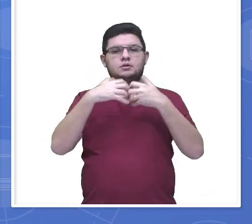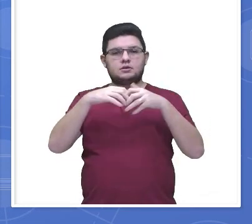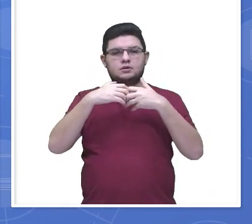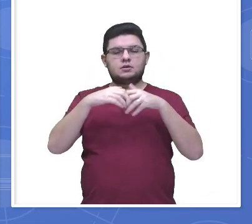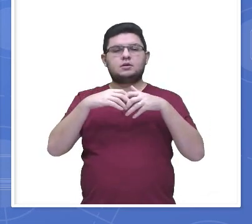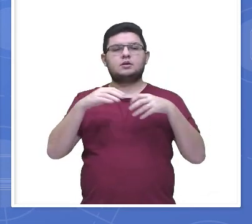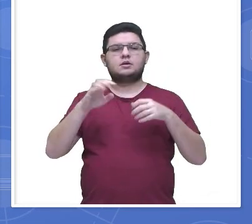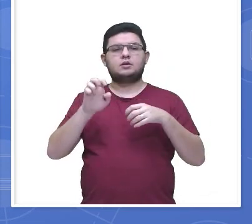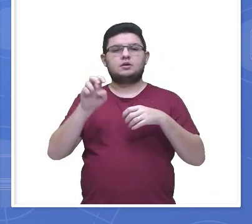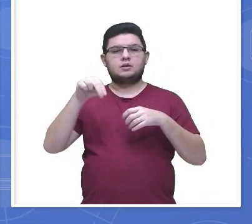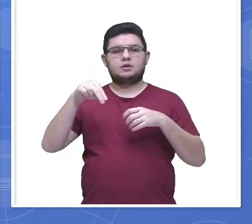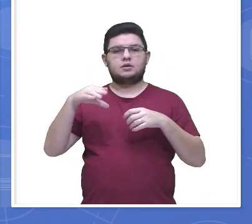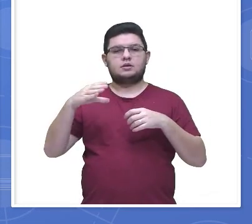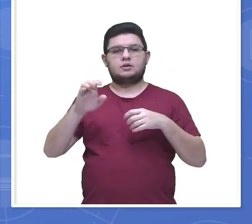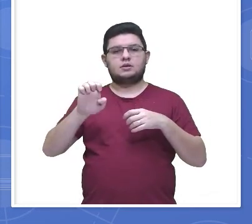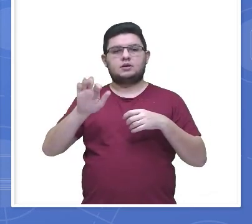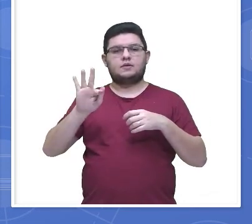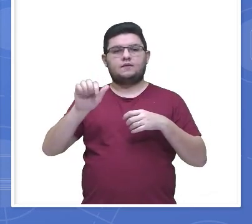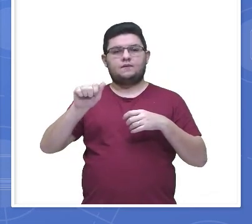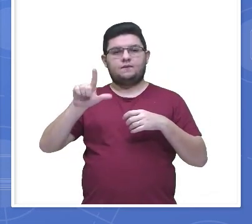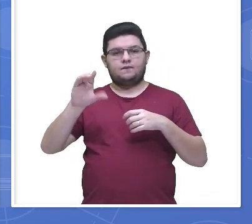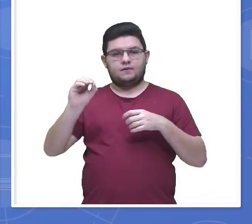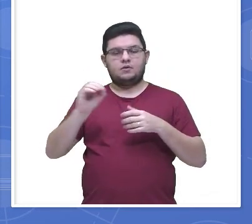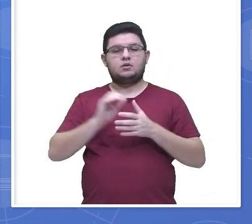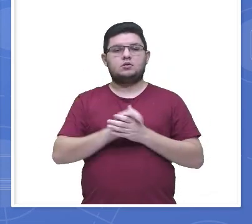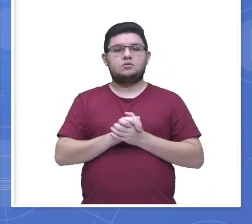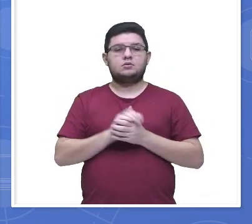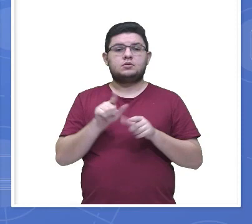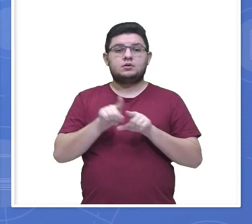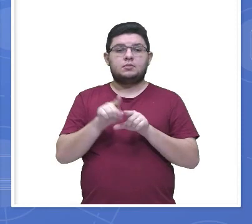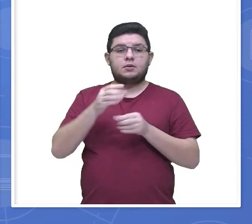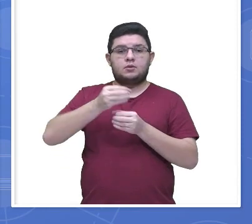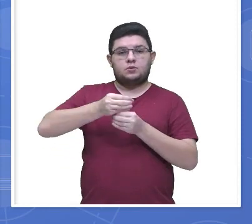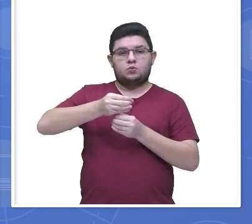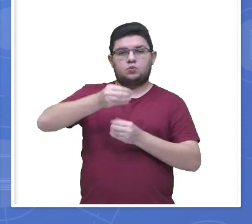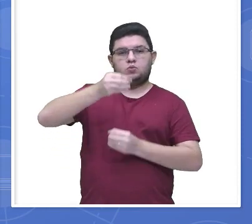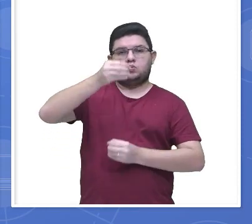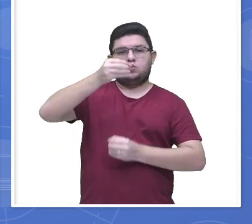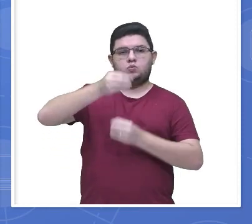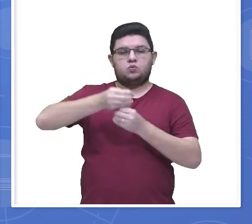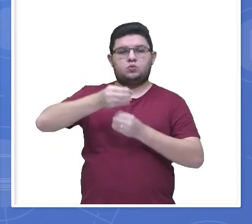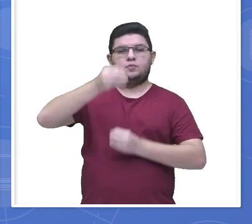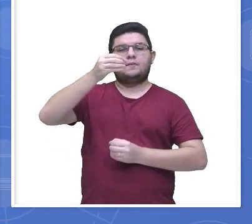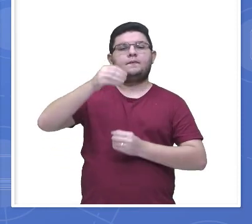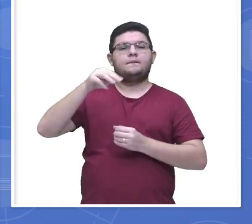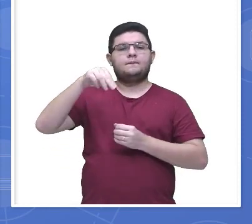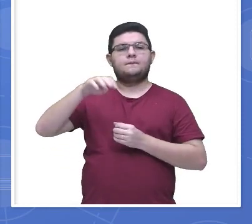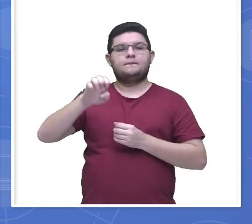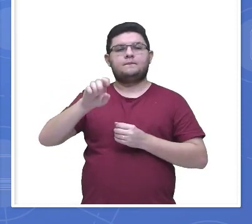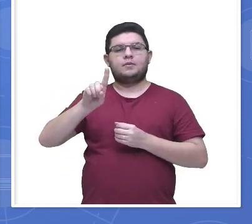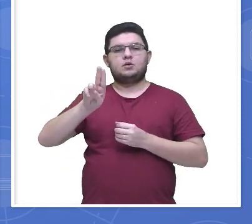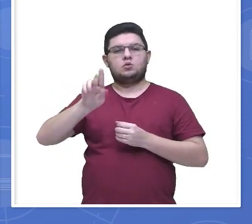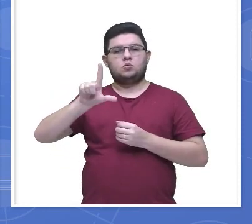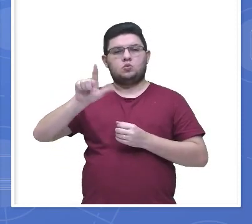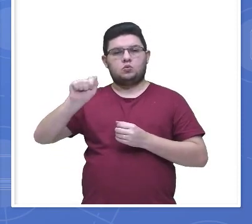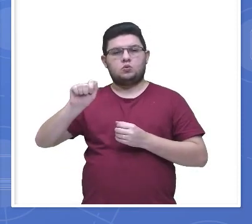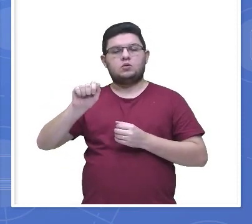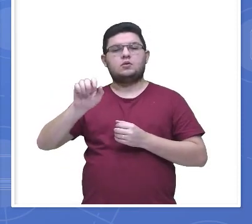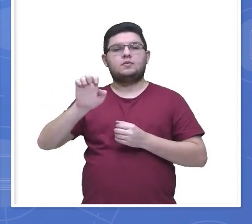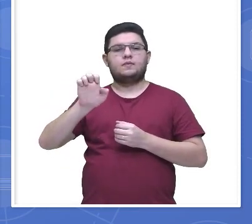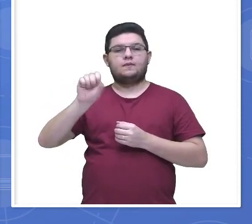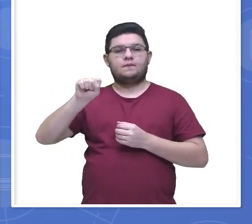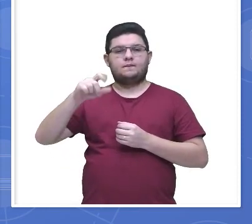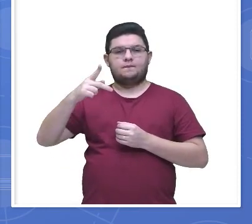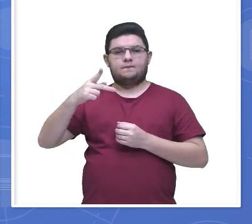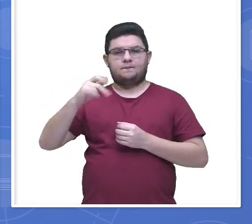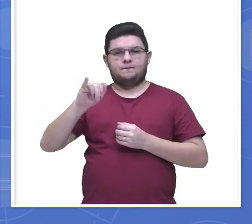aqui onde nós temos o nosso cérebro, a medula espinhal. Então, o centro aí, ó, do nosso sistema nervoso é o encéfalo e a medula